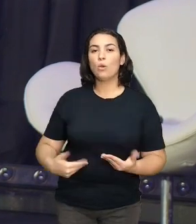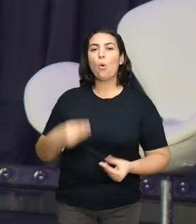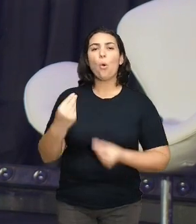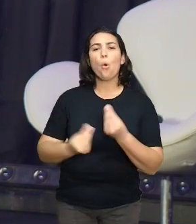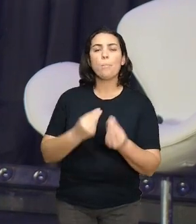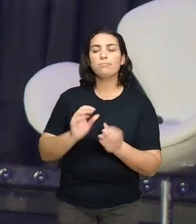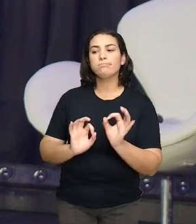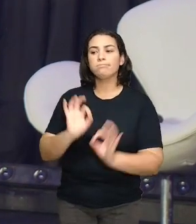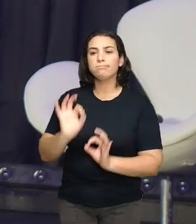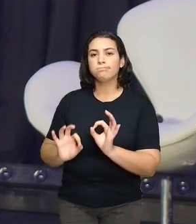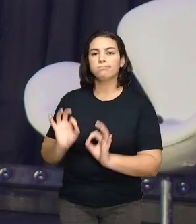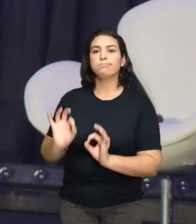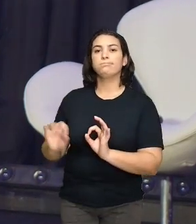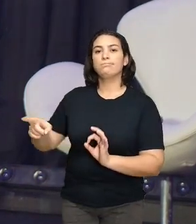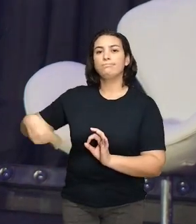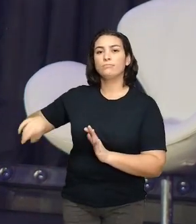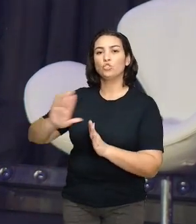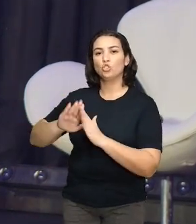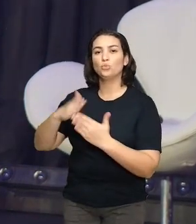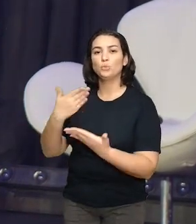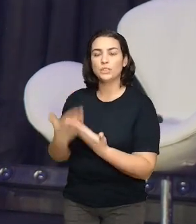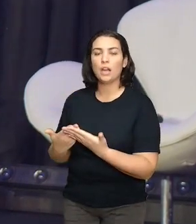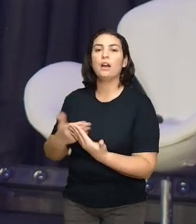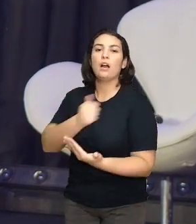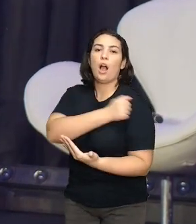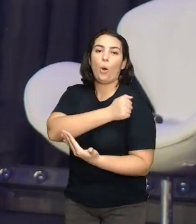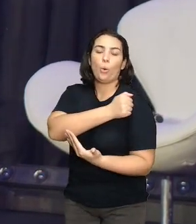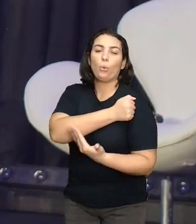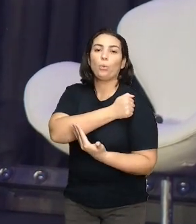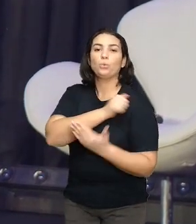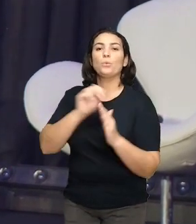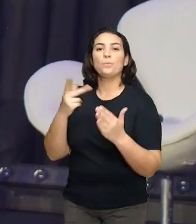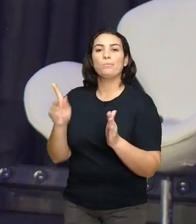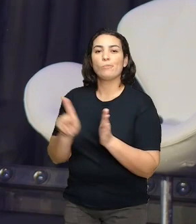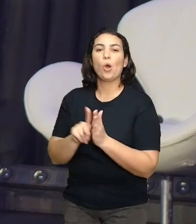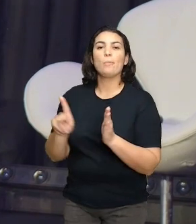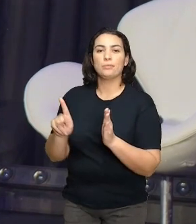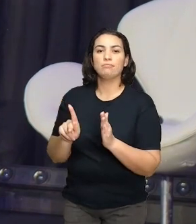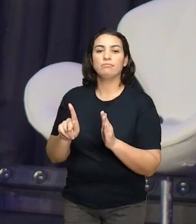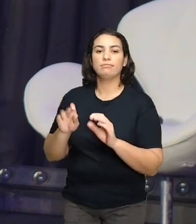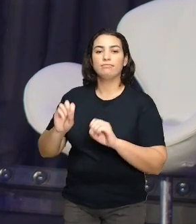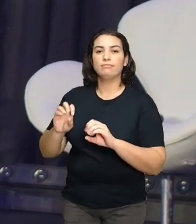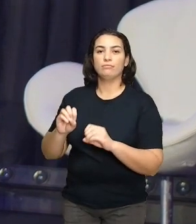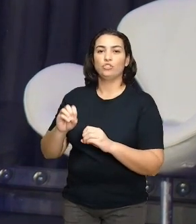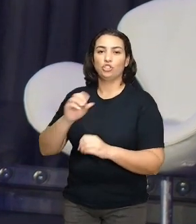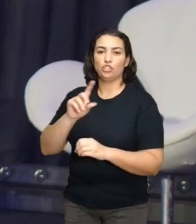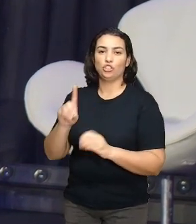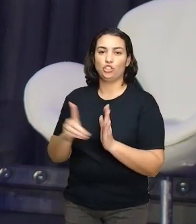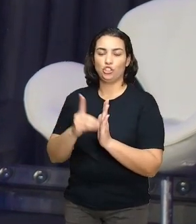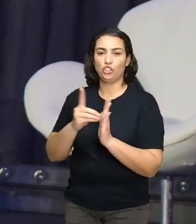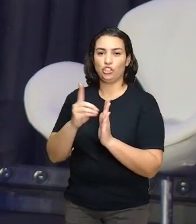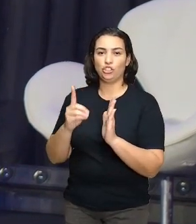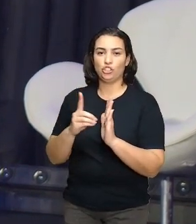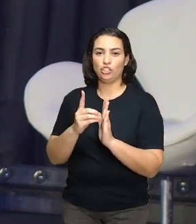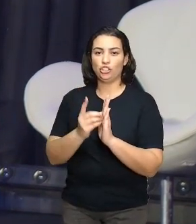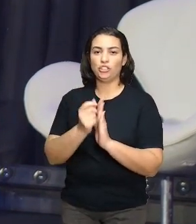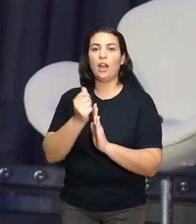de uma sociedade digital. Vou chamar no palco, correndo, Tatiana